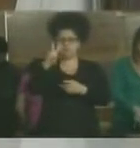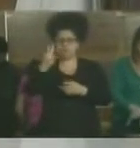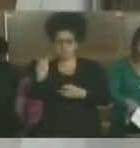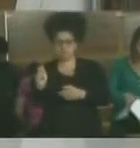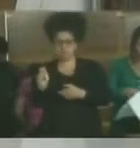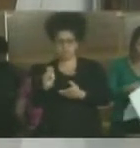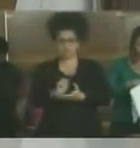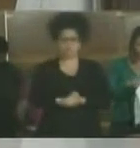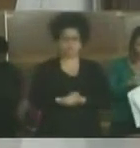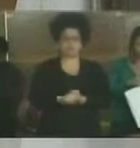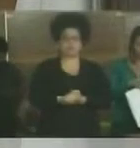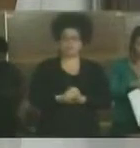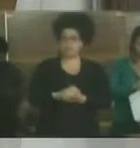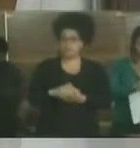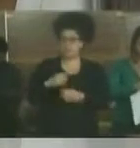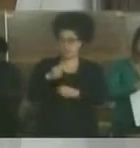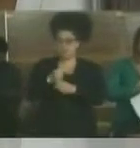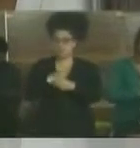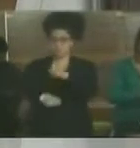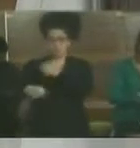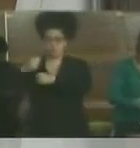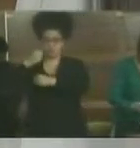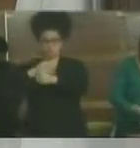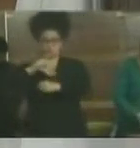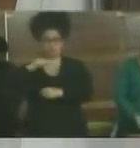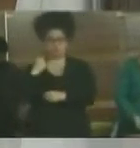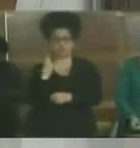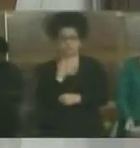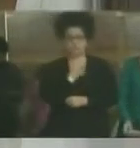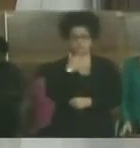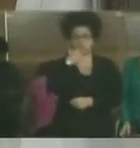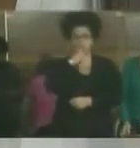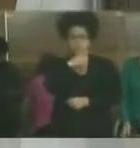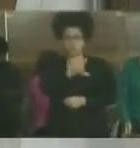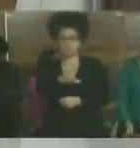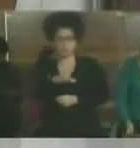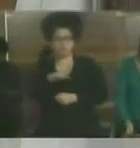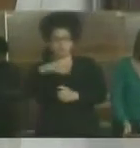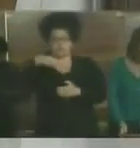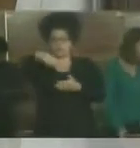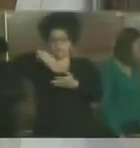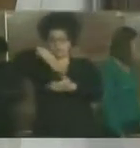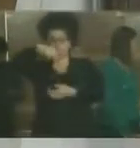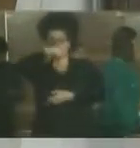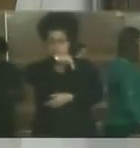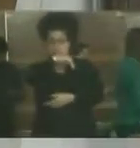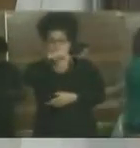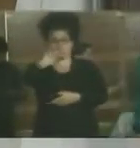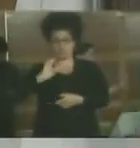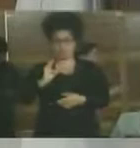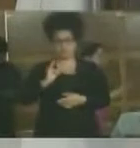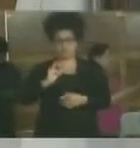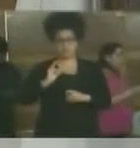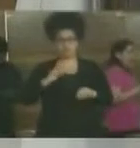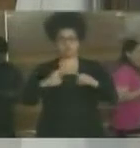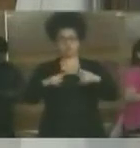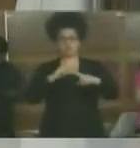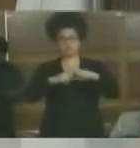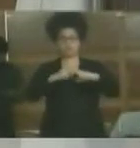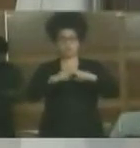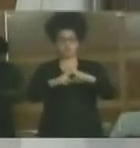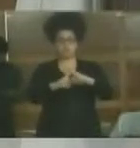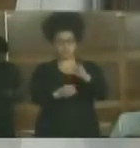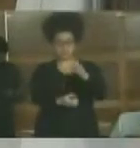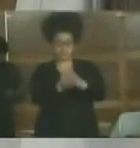Gente, o ano passado nós conseguimos segurar o Ministério do Trabalho aqui em Angra, porque a emissão de carteiras também iria para